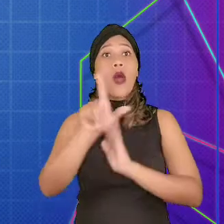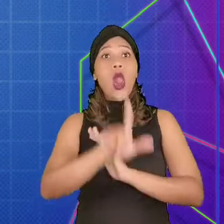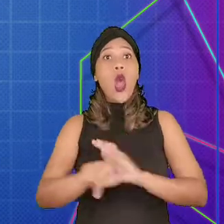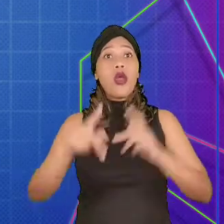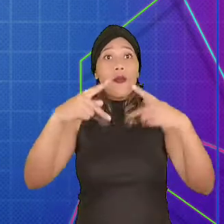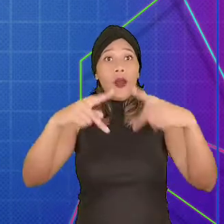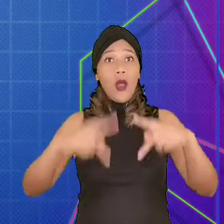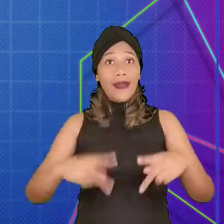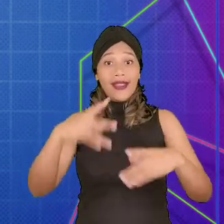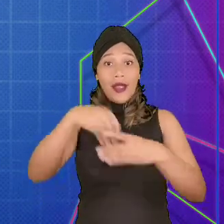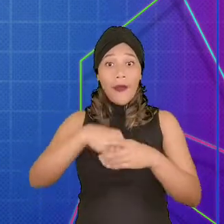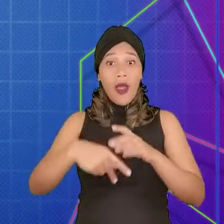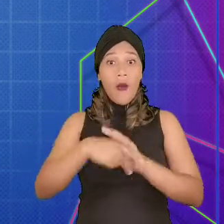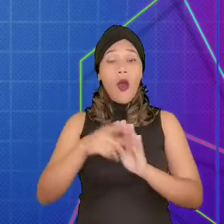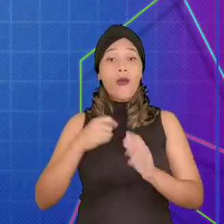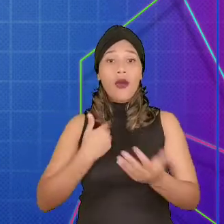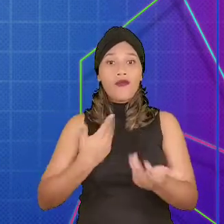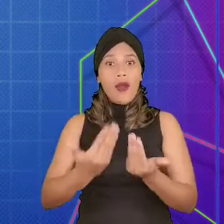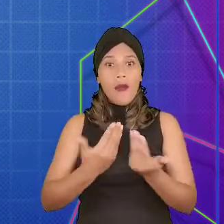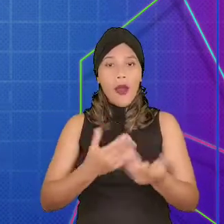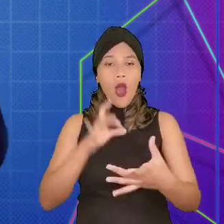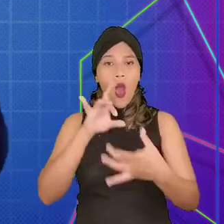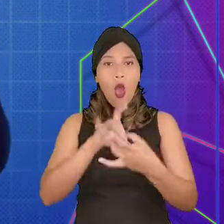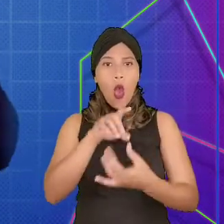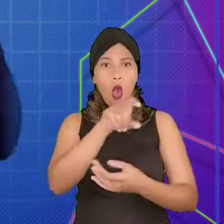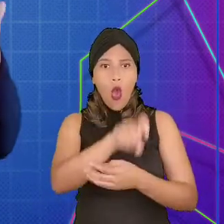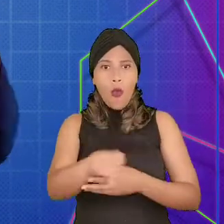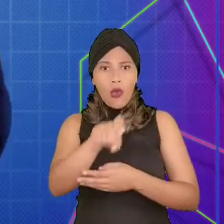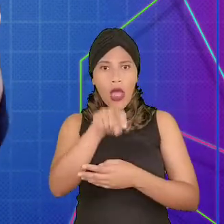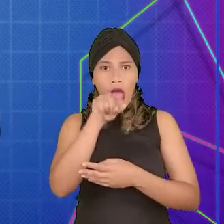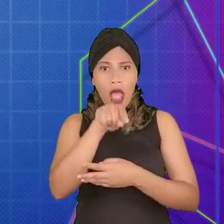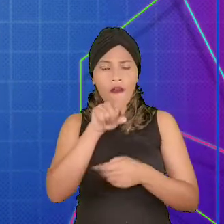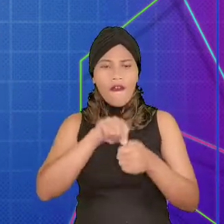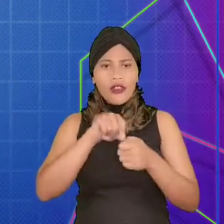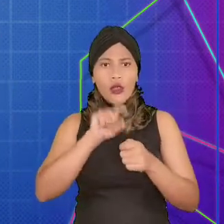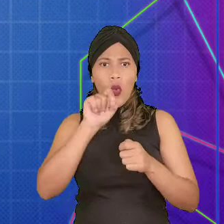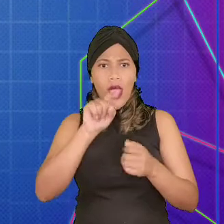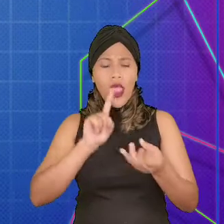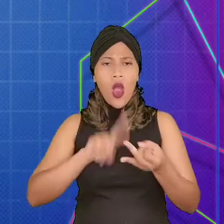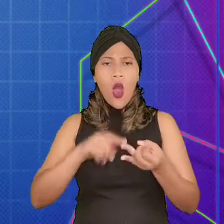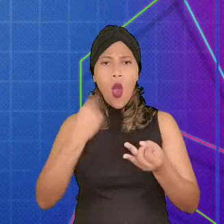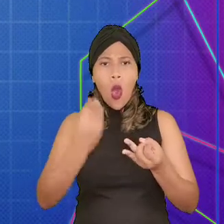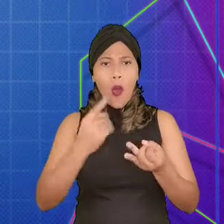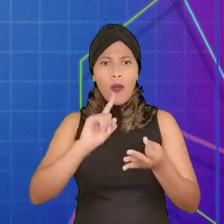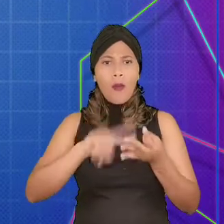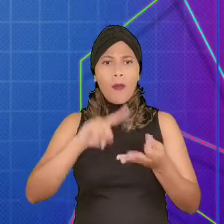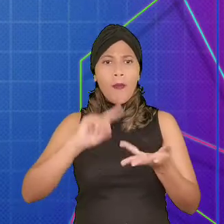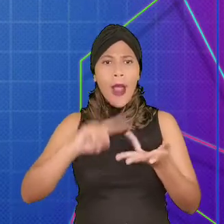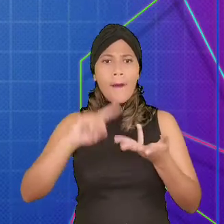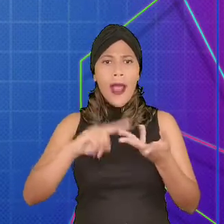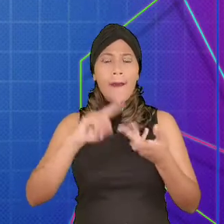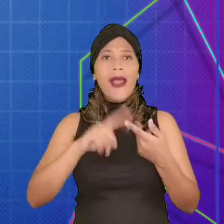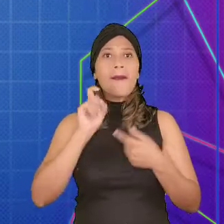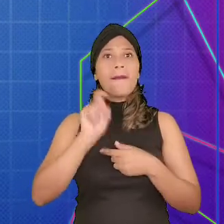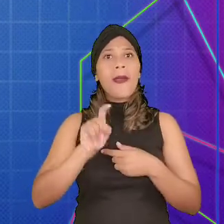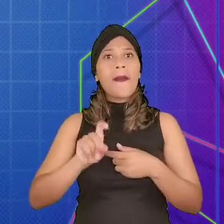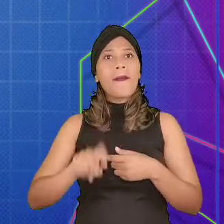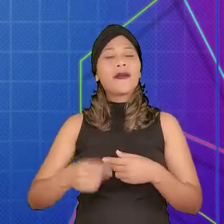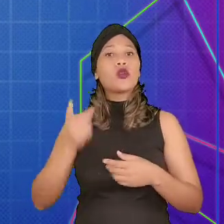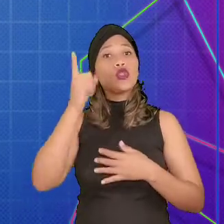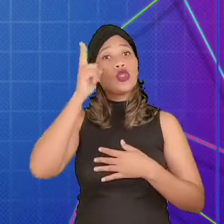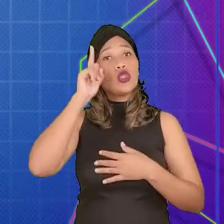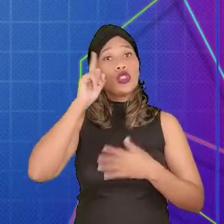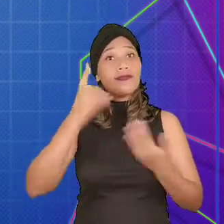lógica de programação tem para falar com o computador e o que ele tem que fazer, como ele deveria fazer em cada botão que você utiliza no dia a